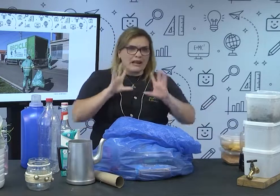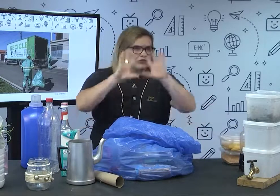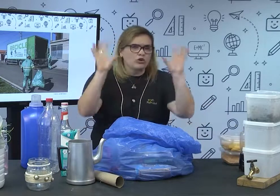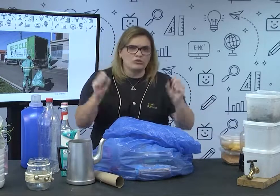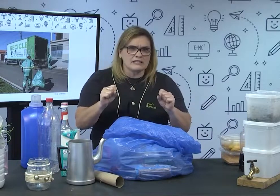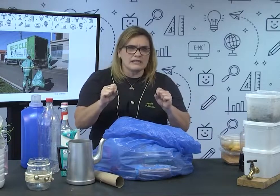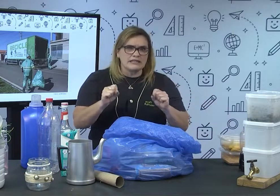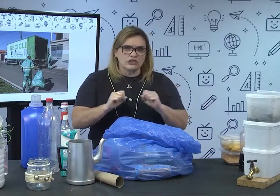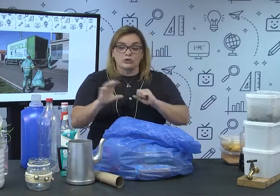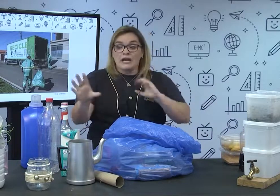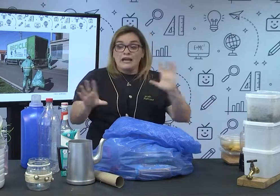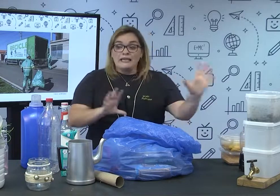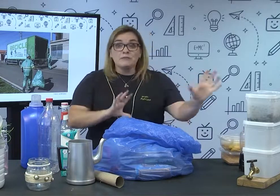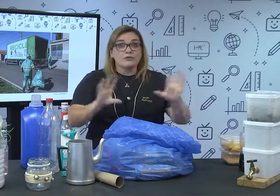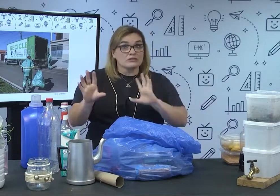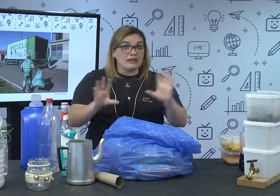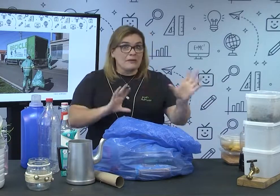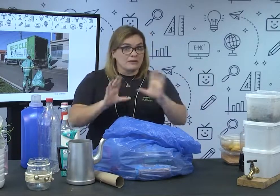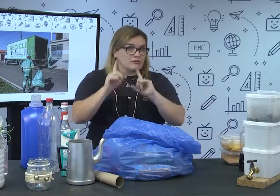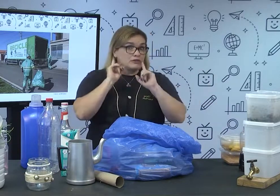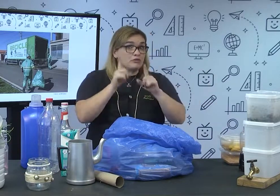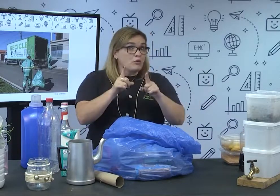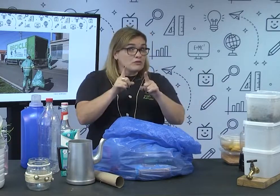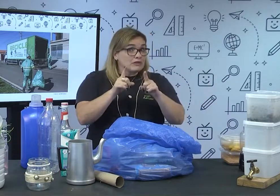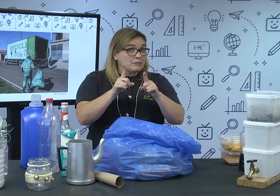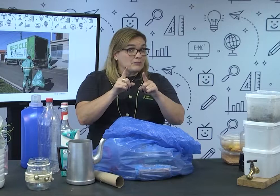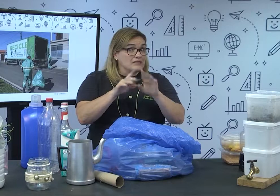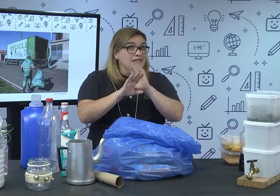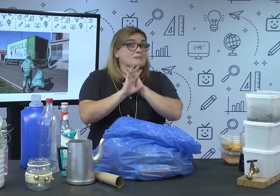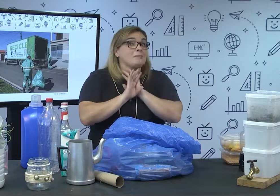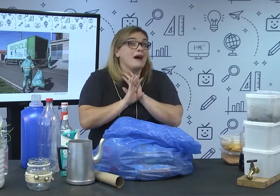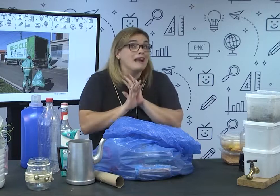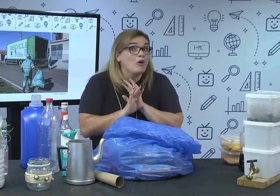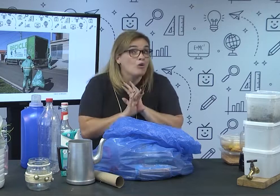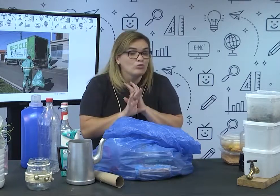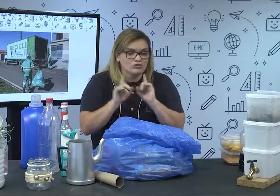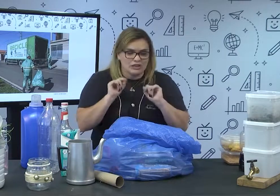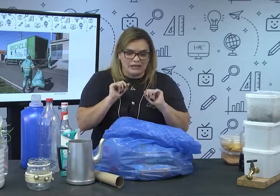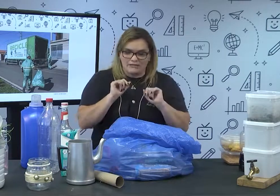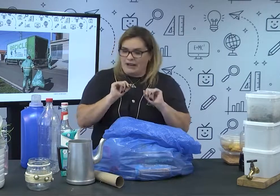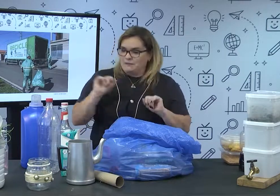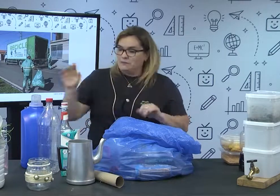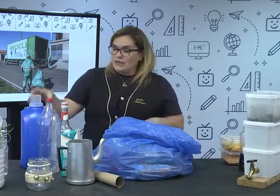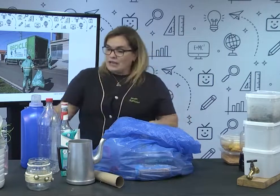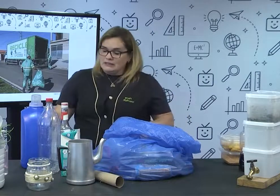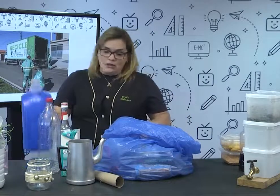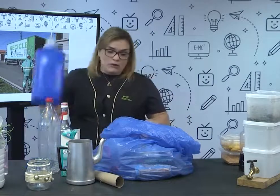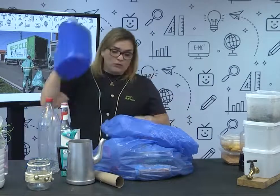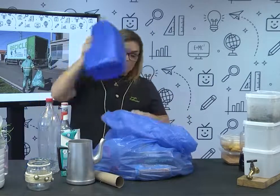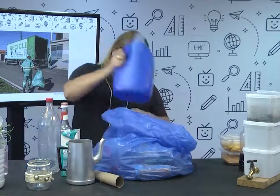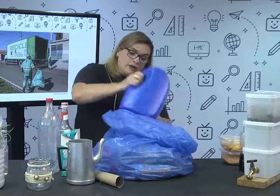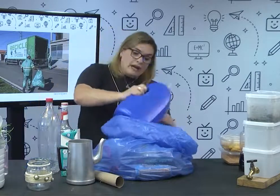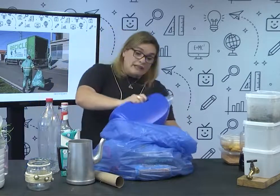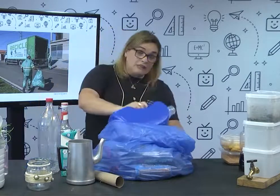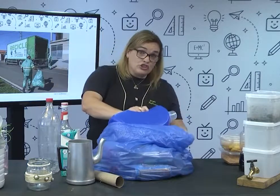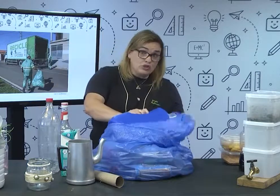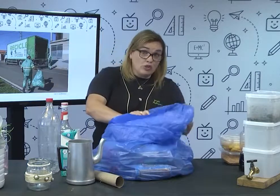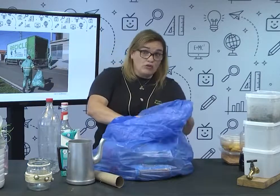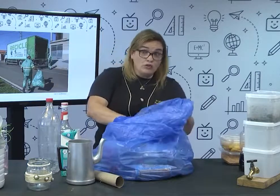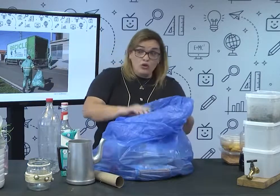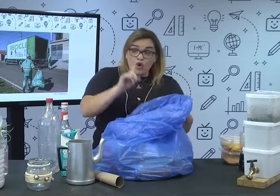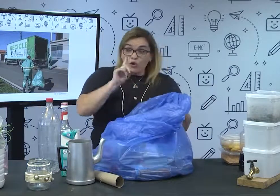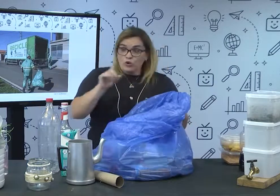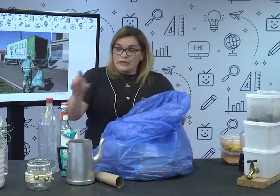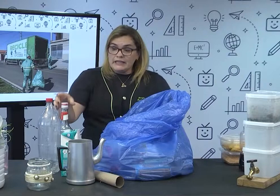juntos separar todo esse lixo e vou mostrar para vocês para onde ele vai. Então vamos colocar aqui